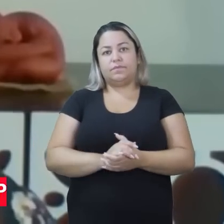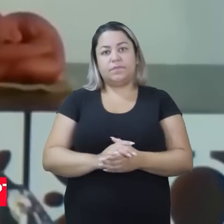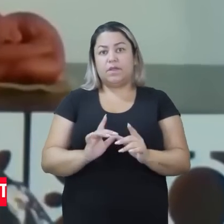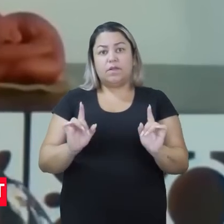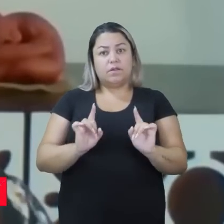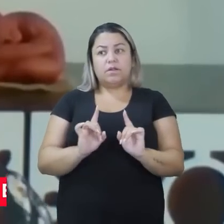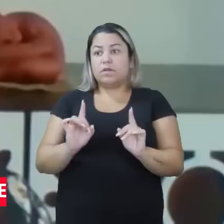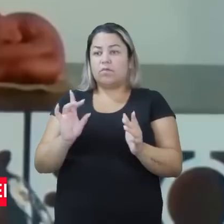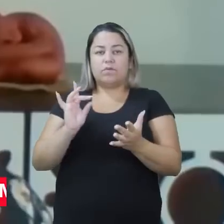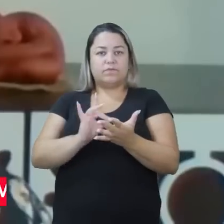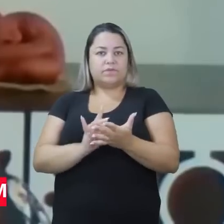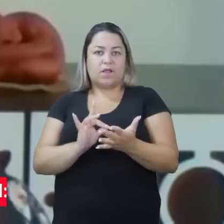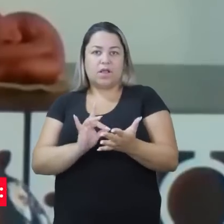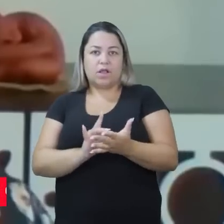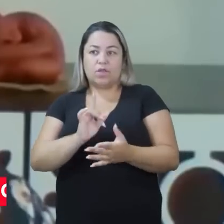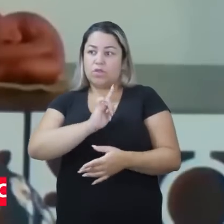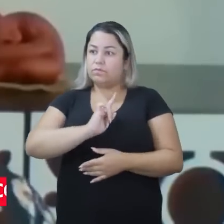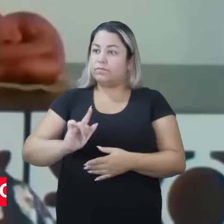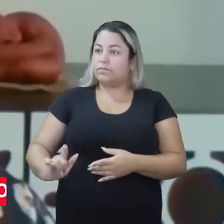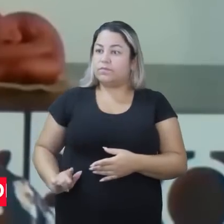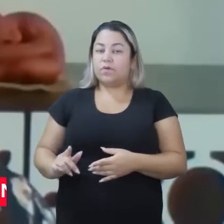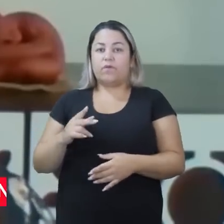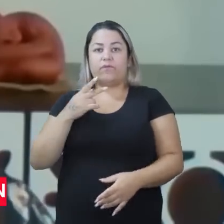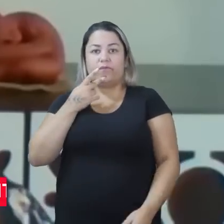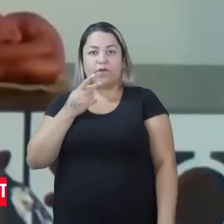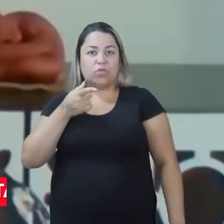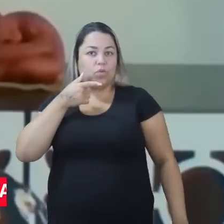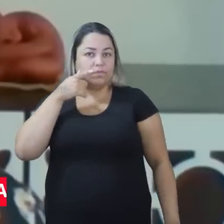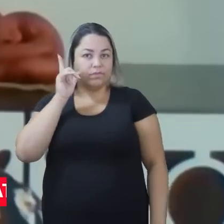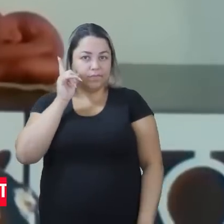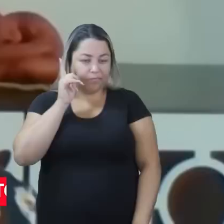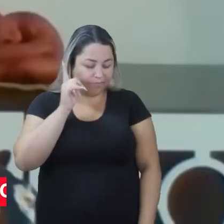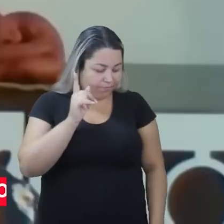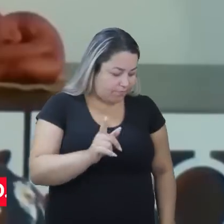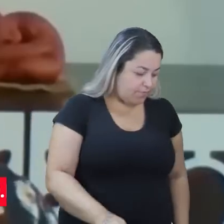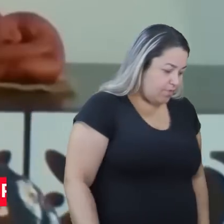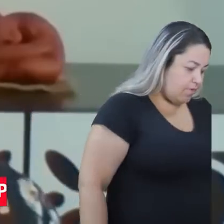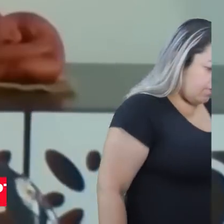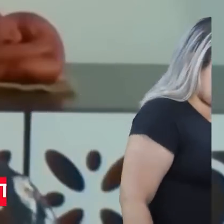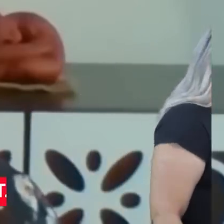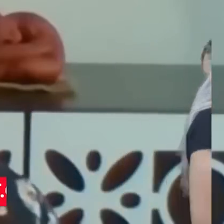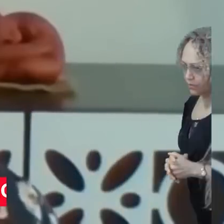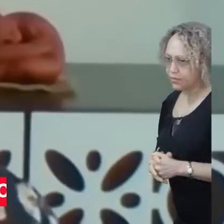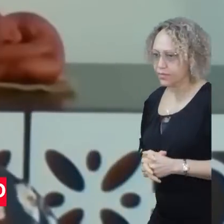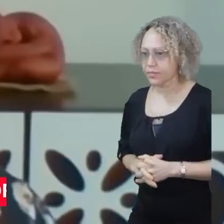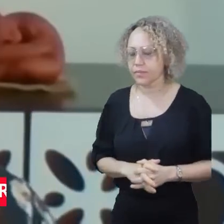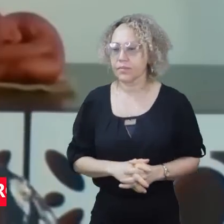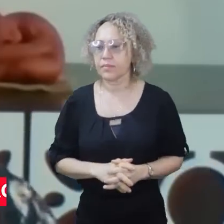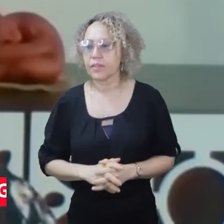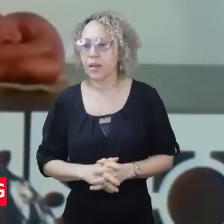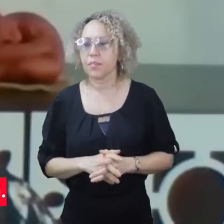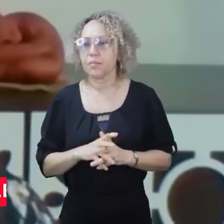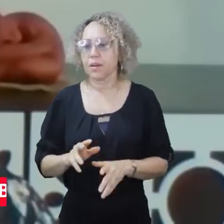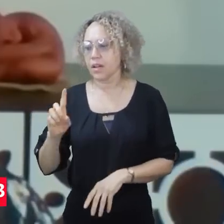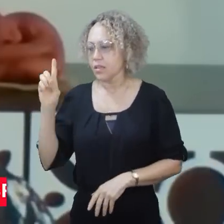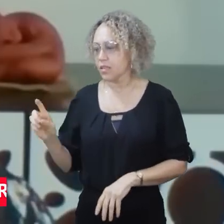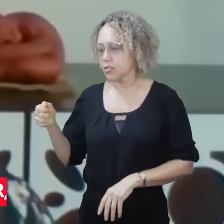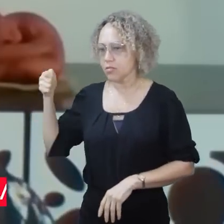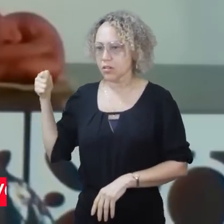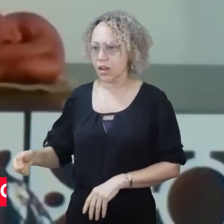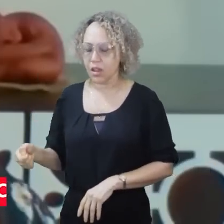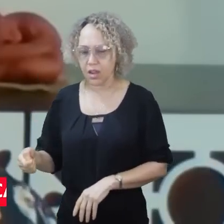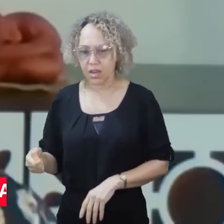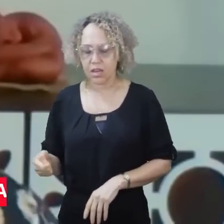é verdade isso que o governador Zema disse ontem nas redes sociais. Mas a extrema-direita pega a fala do